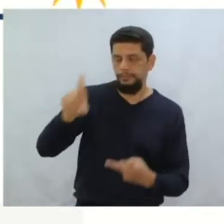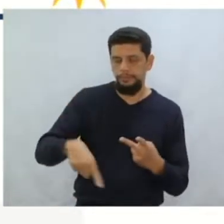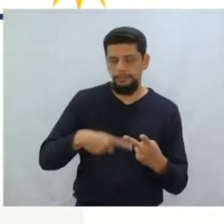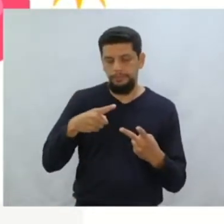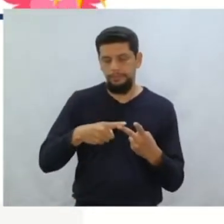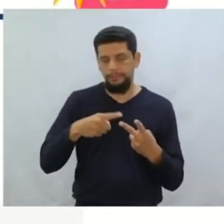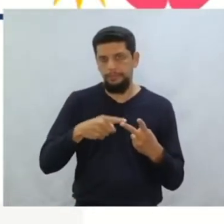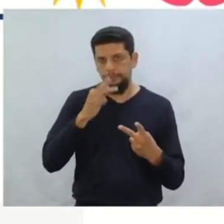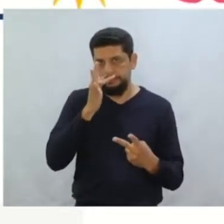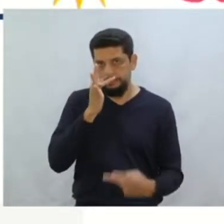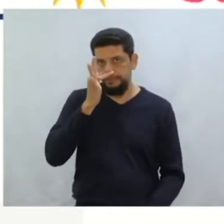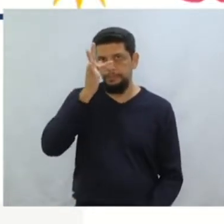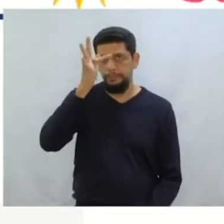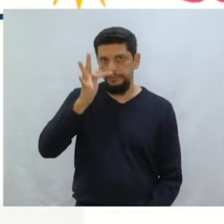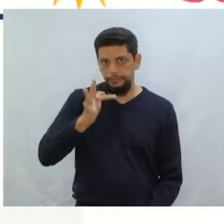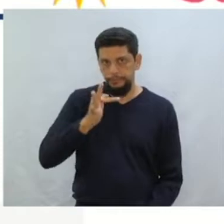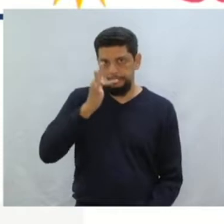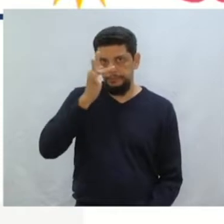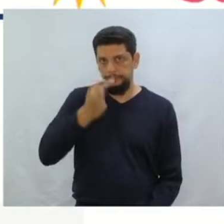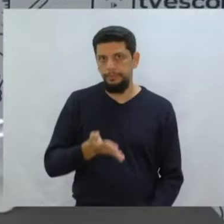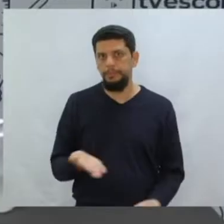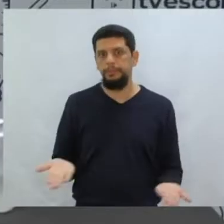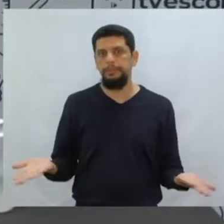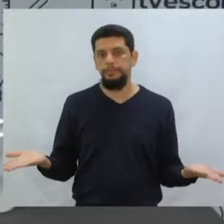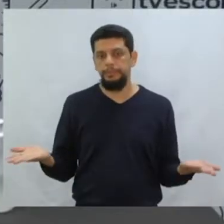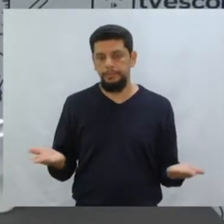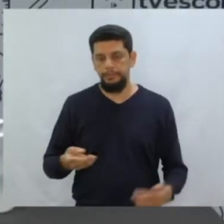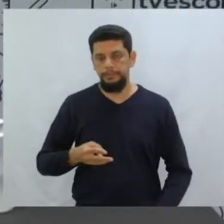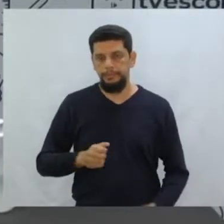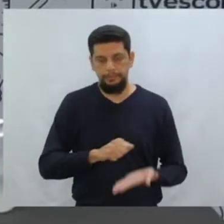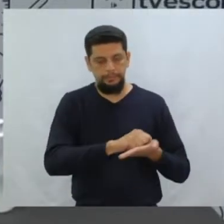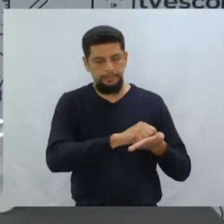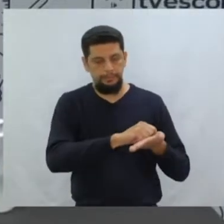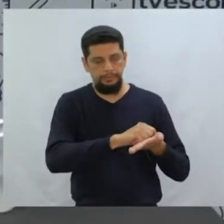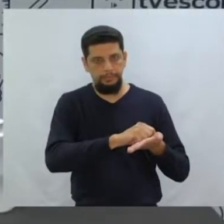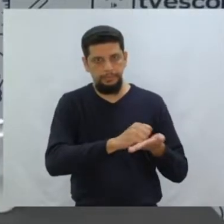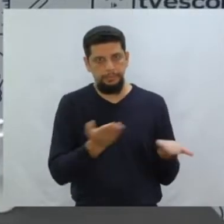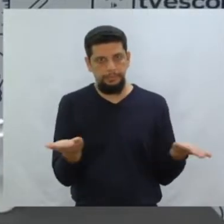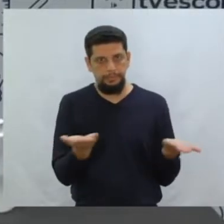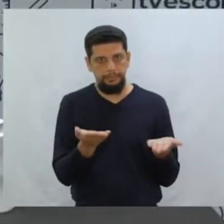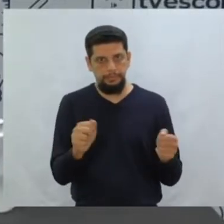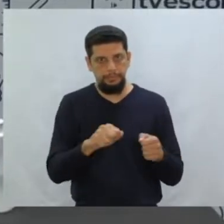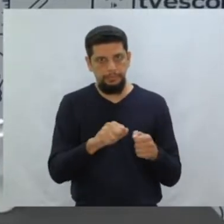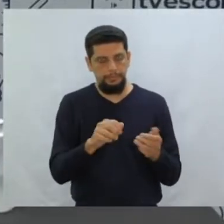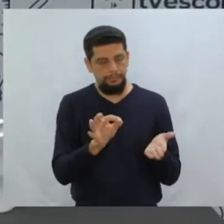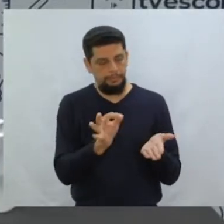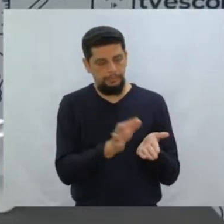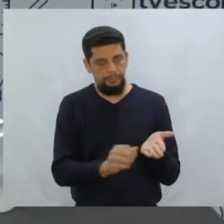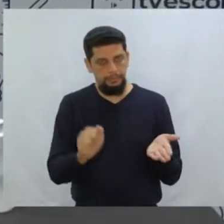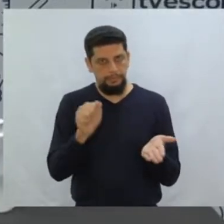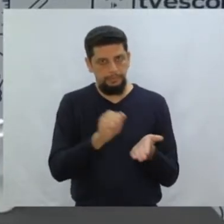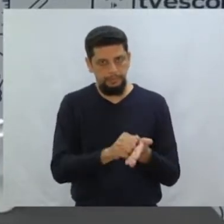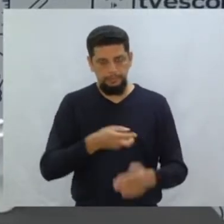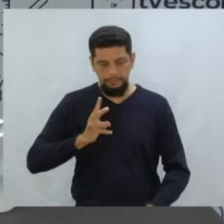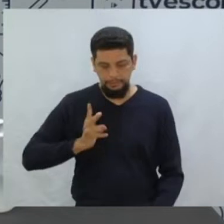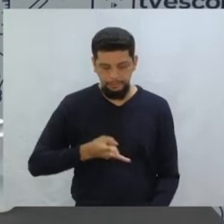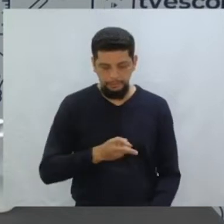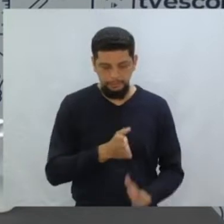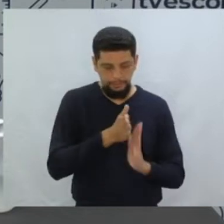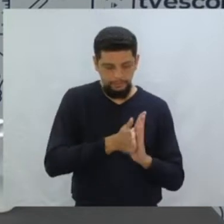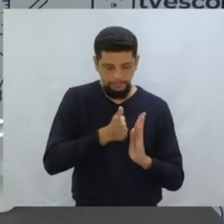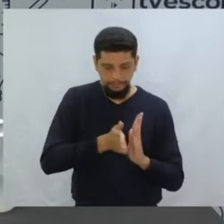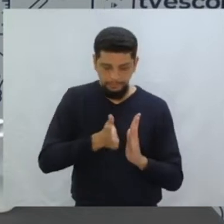e depois a flor. E para a atividade, né, que nós deixamos para vocês registrarem, era